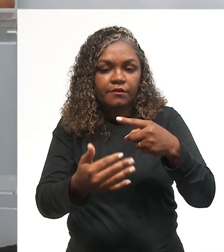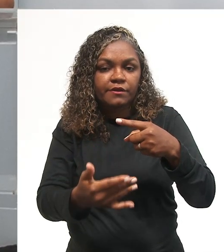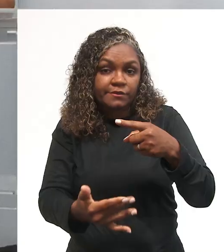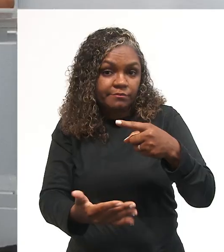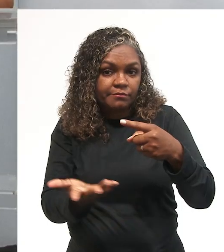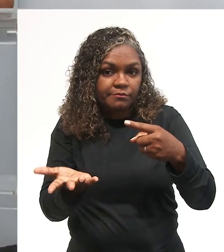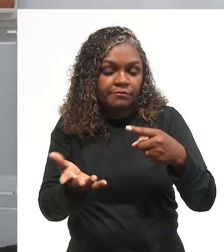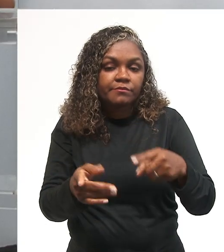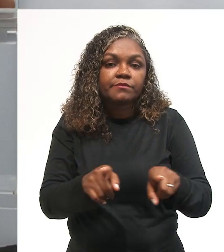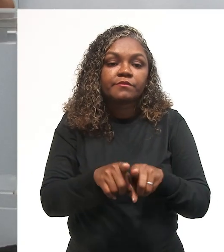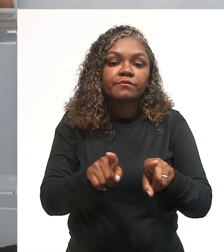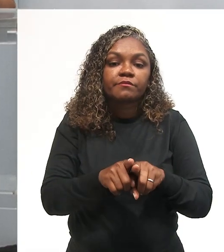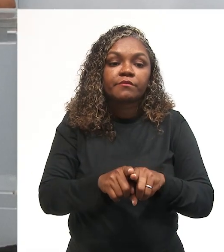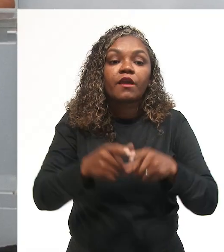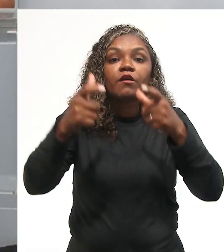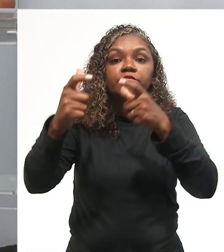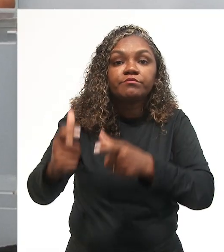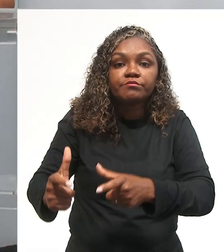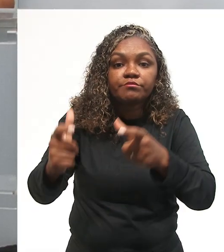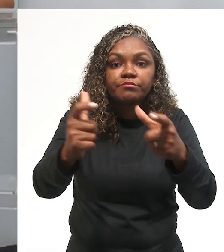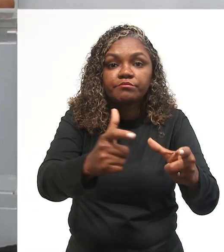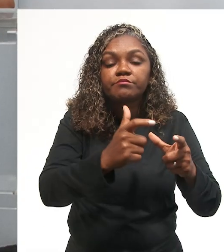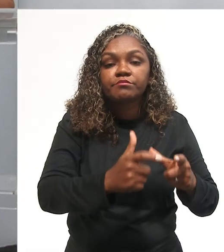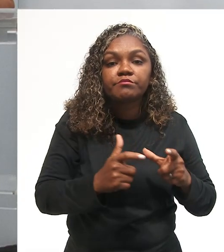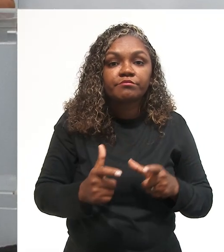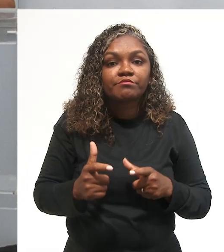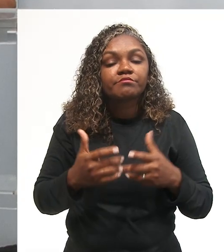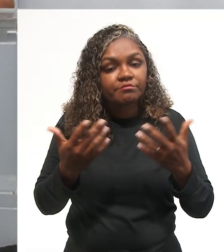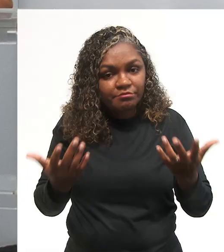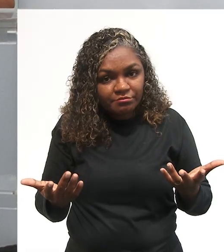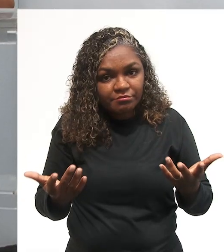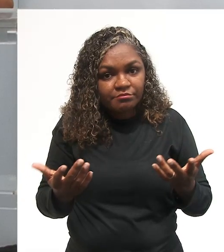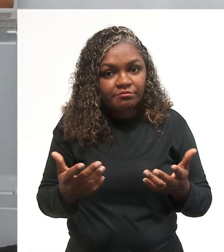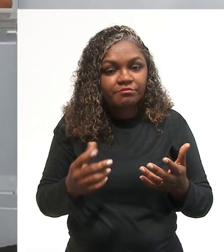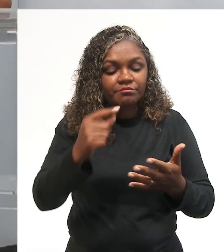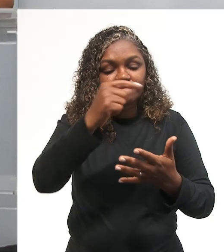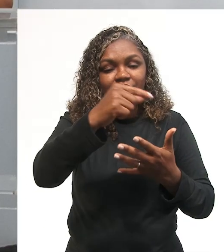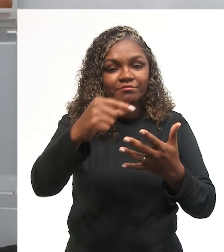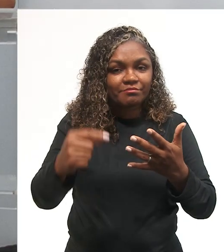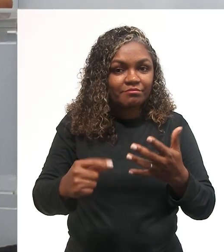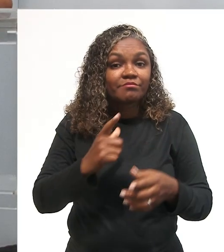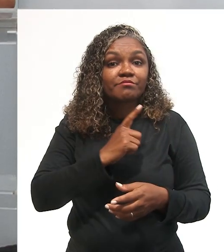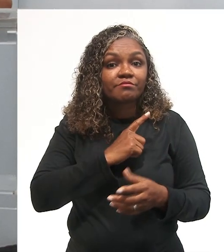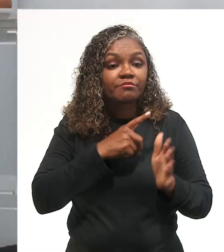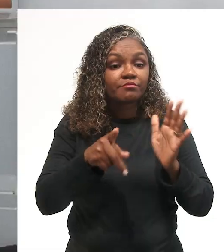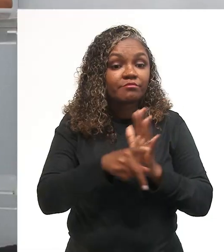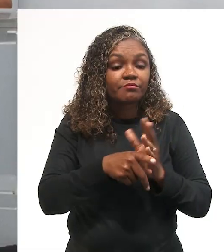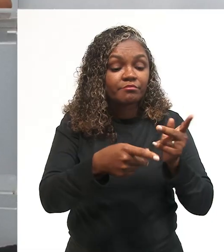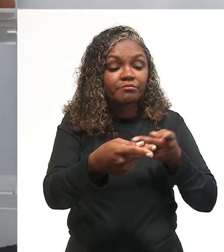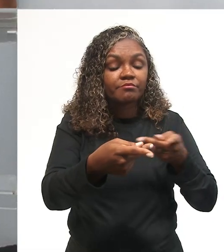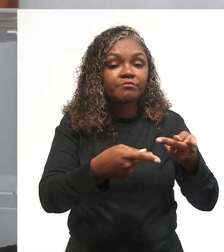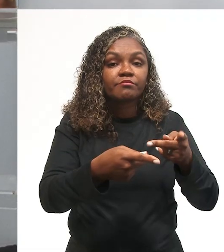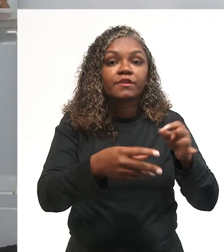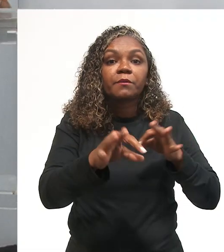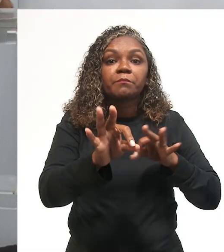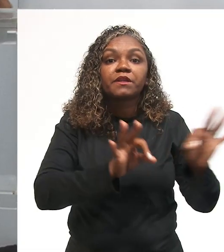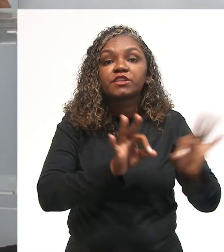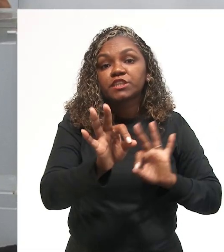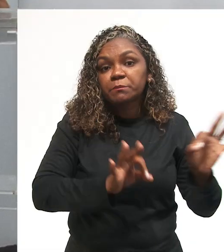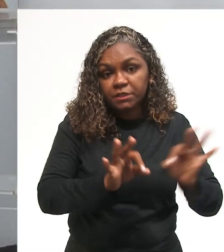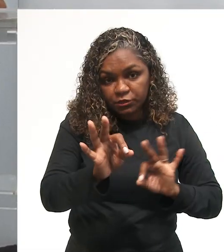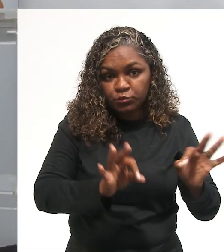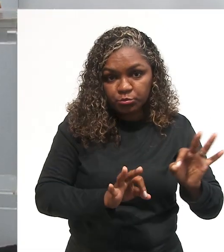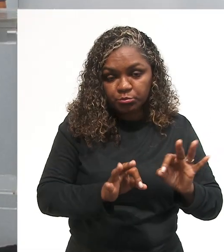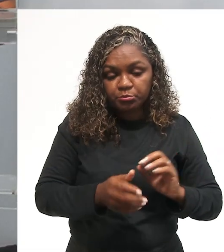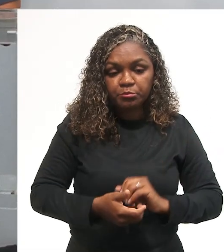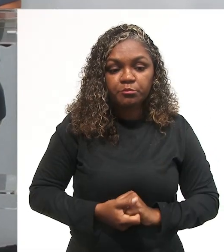delimitação geográfica e temporal da pesquisa, né? Então isso tudo faz parte do planejamento da pesquisa que nós já falamos